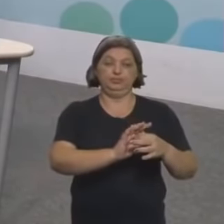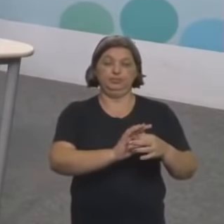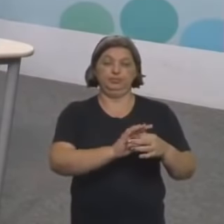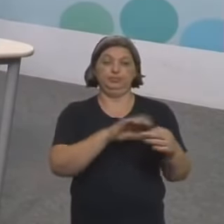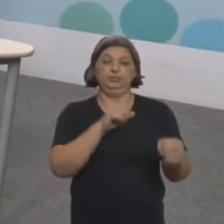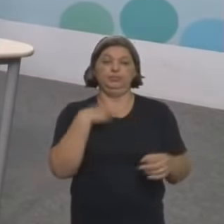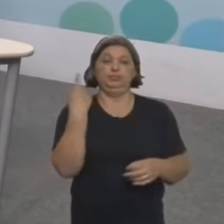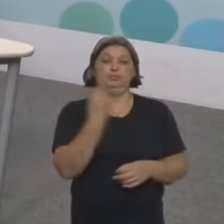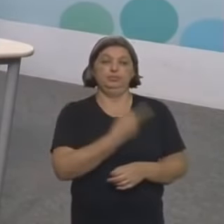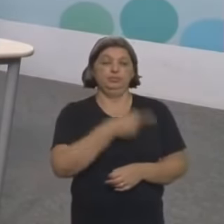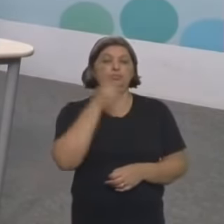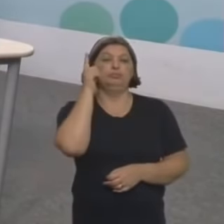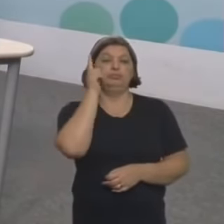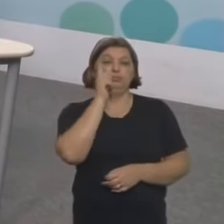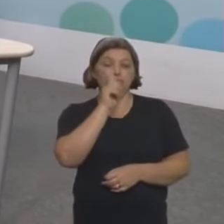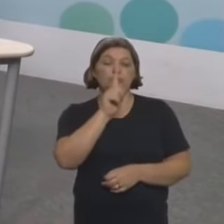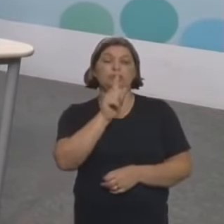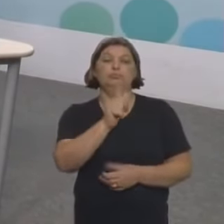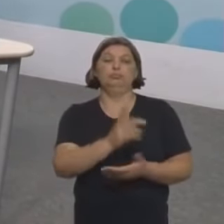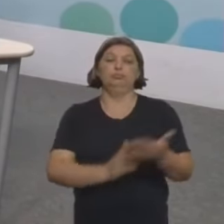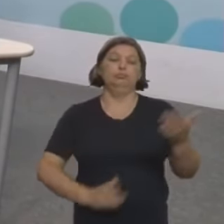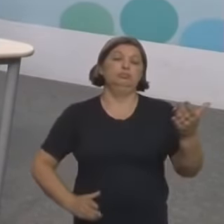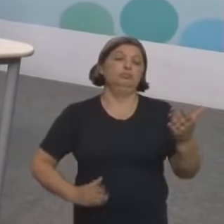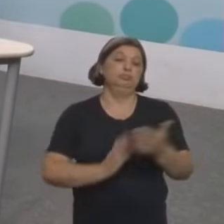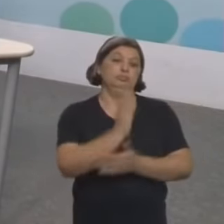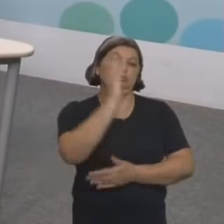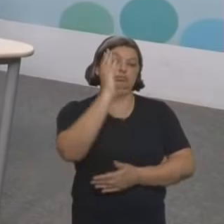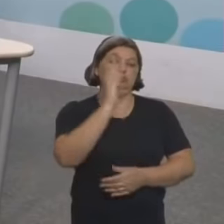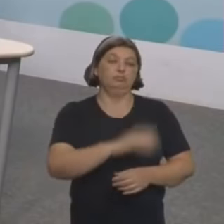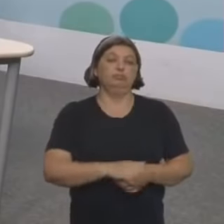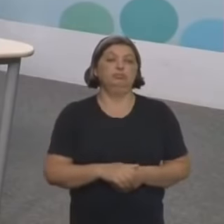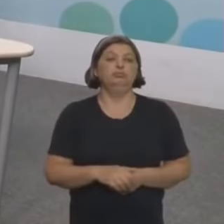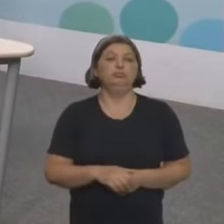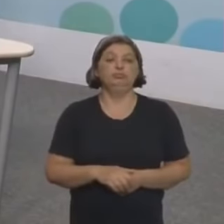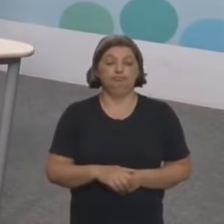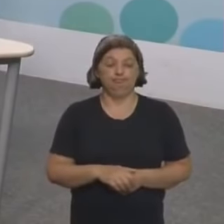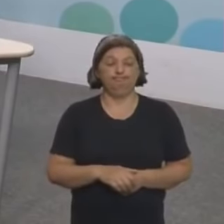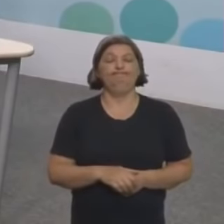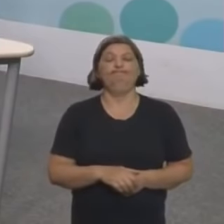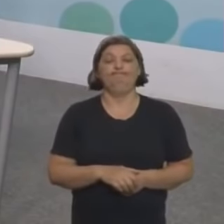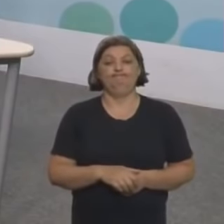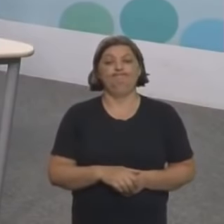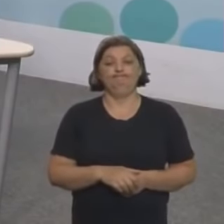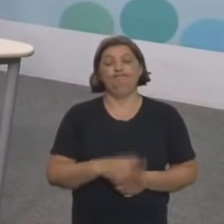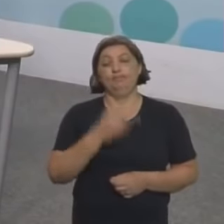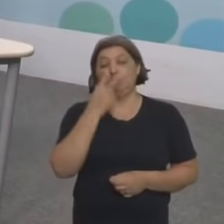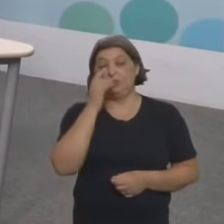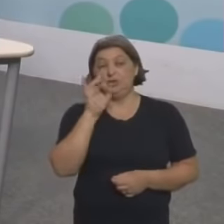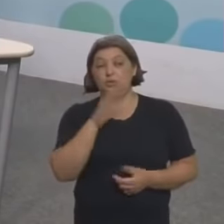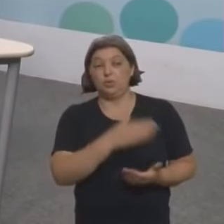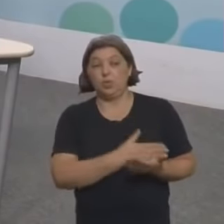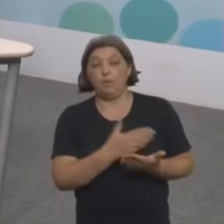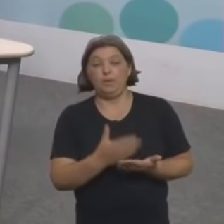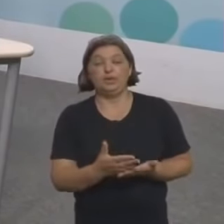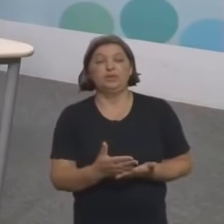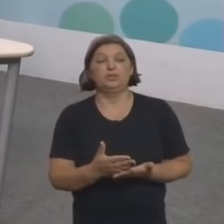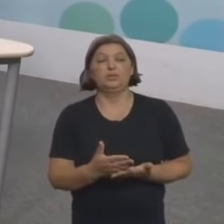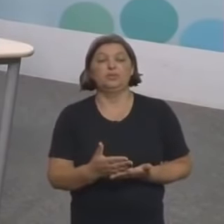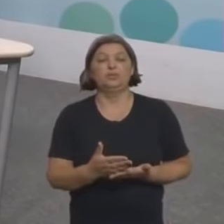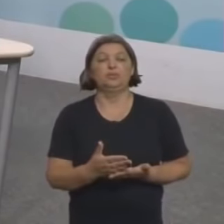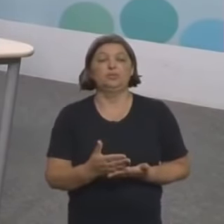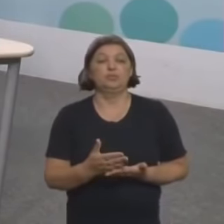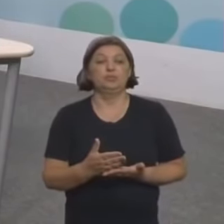vai atravessar aí essa jornada, né, Paulinha? É isso aí, acho que é o começo só, né? A gente né,